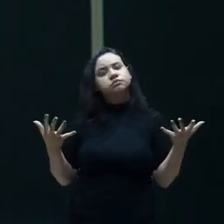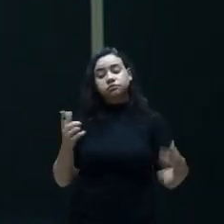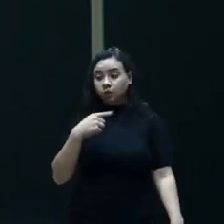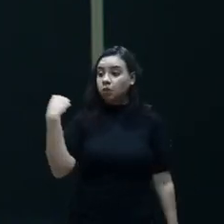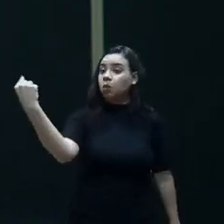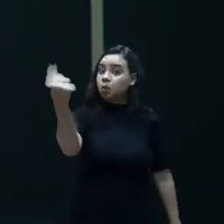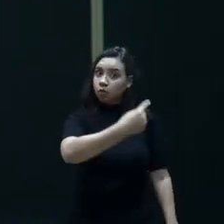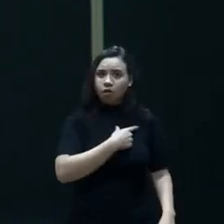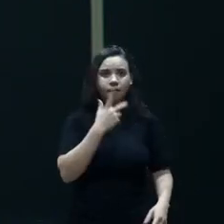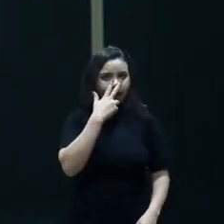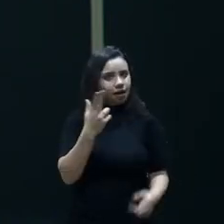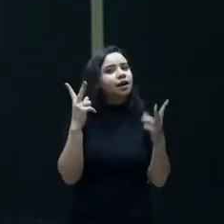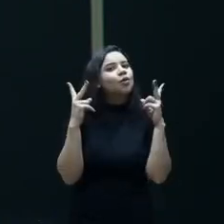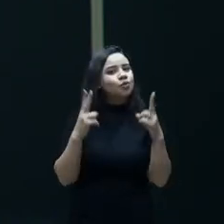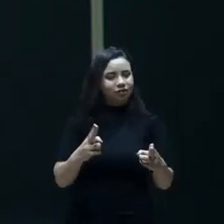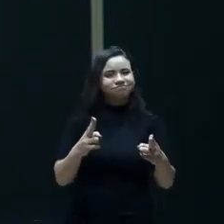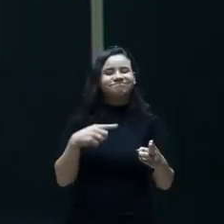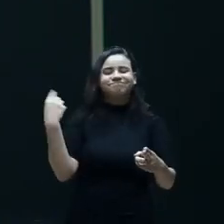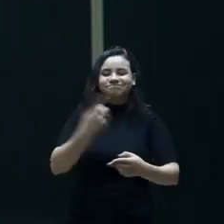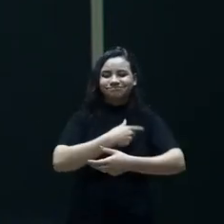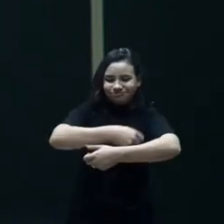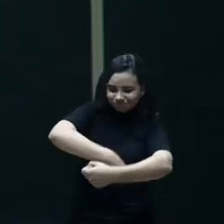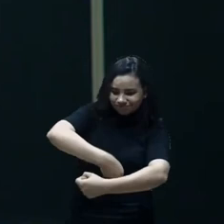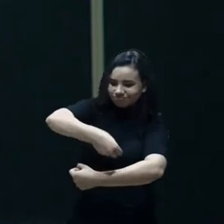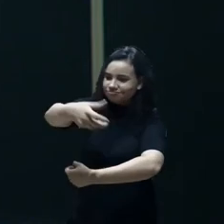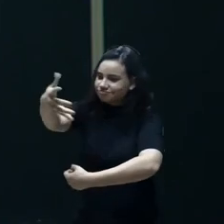Semeamos. Semeamos a boa semente.